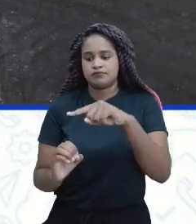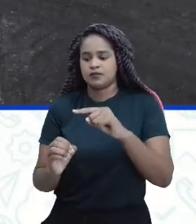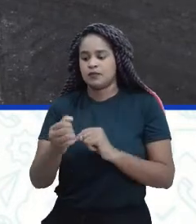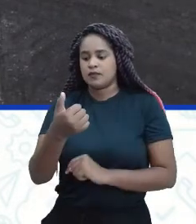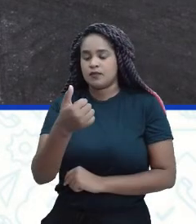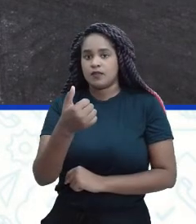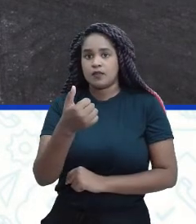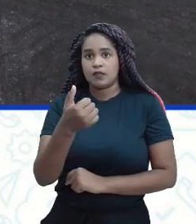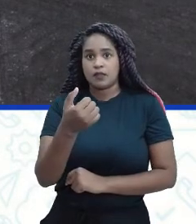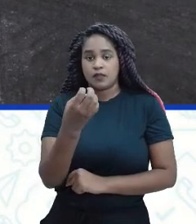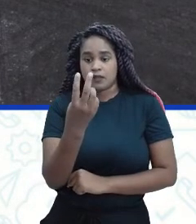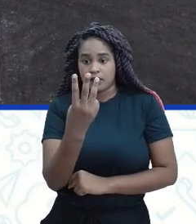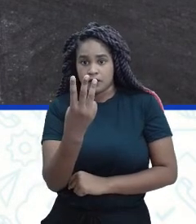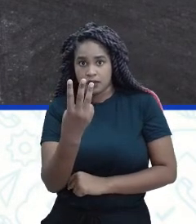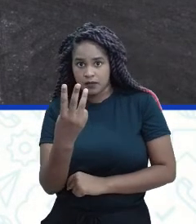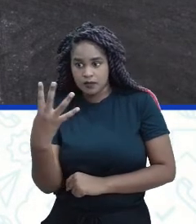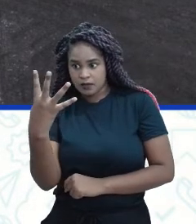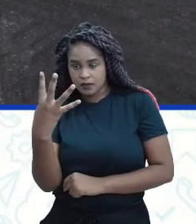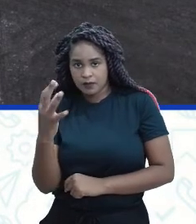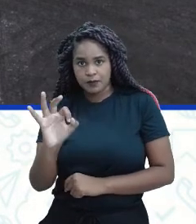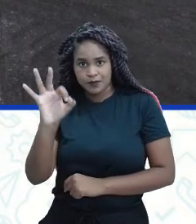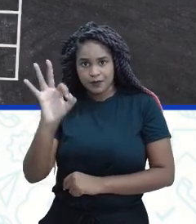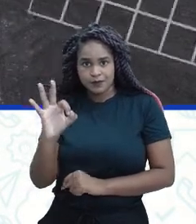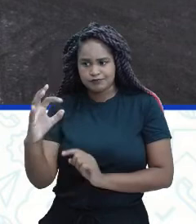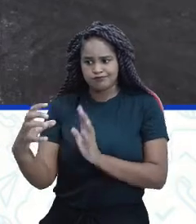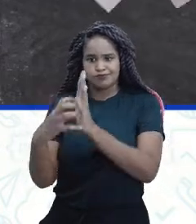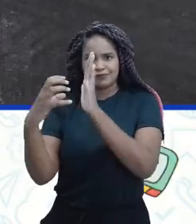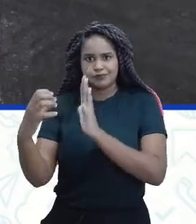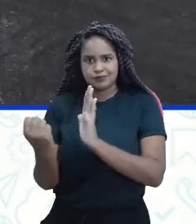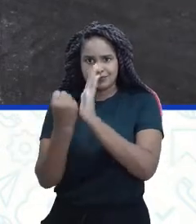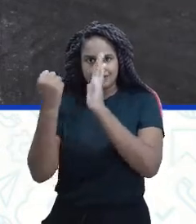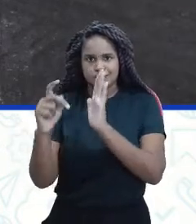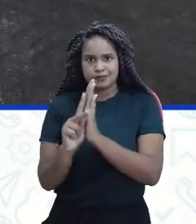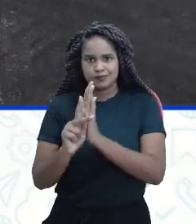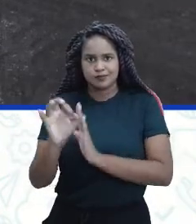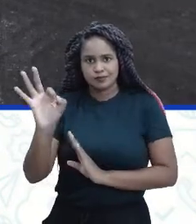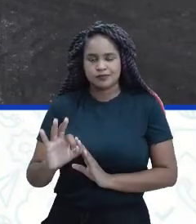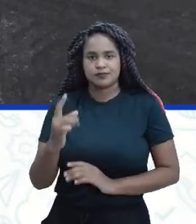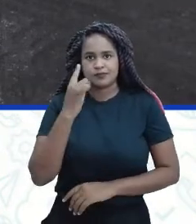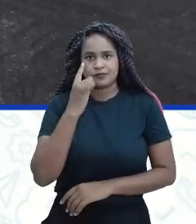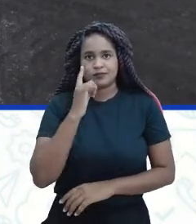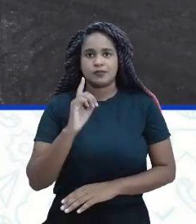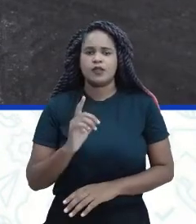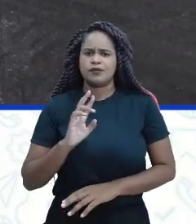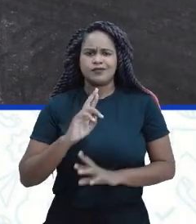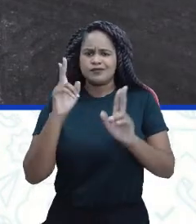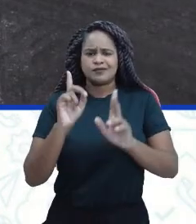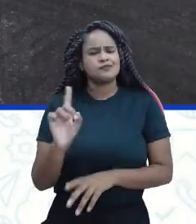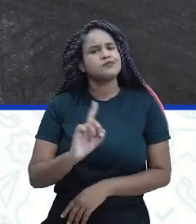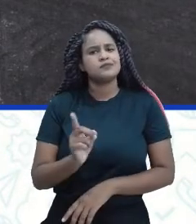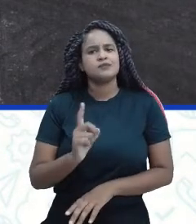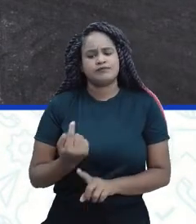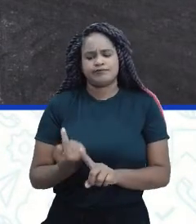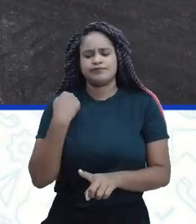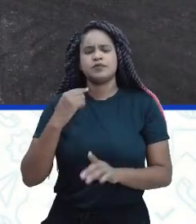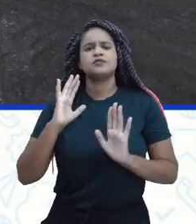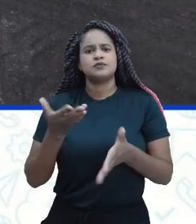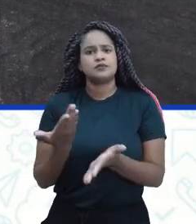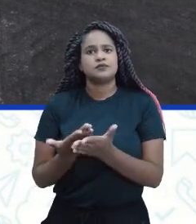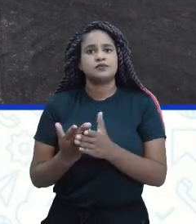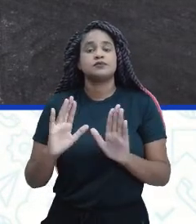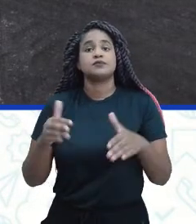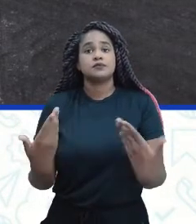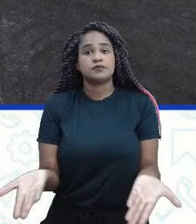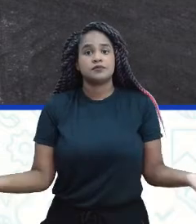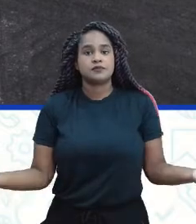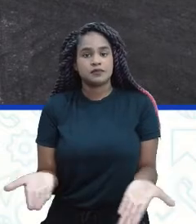da porcentagem, tá? Nada de diferente até agora, coisas que a gente já vem trabalhando, inclusive, em outros conteúdos. E agora sim chegou